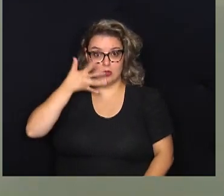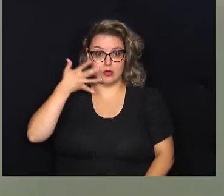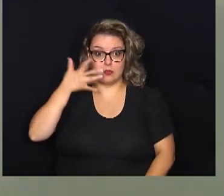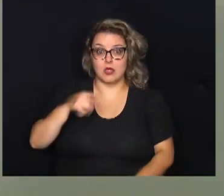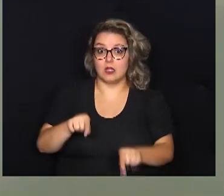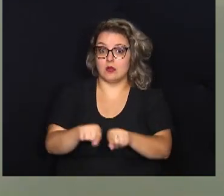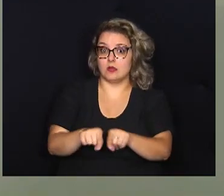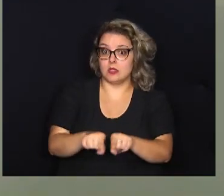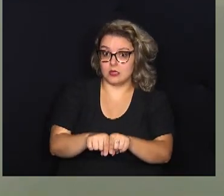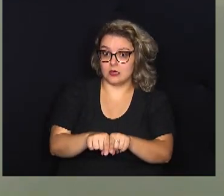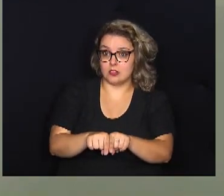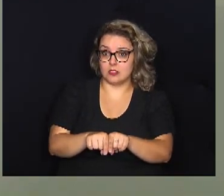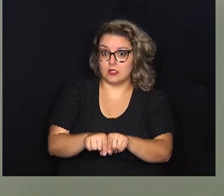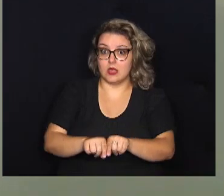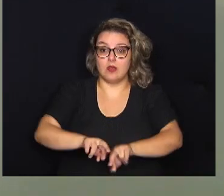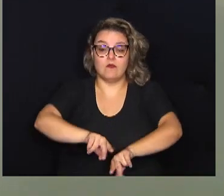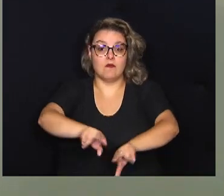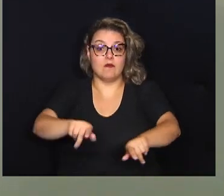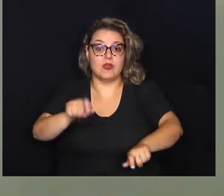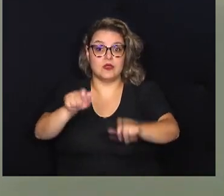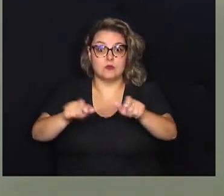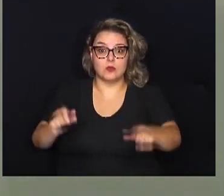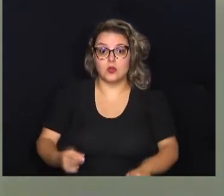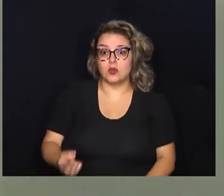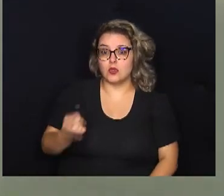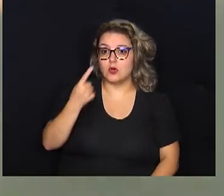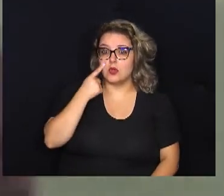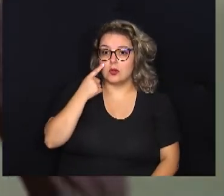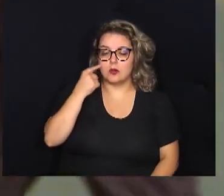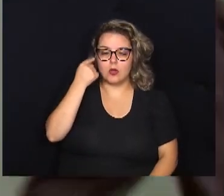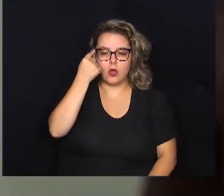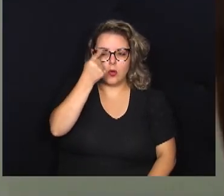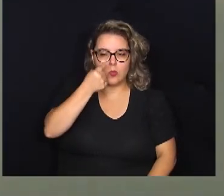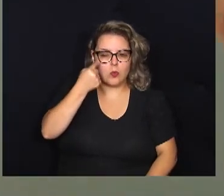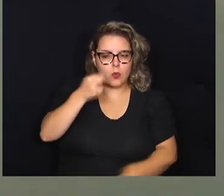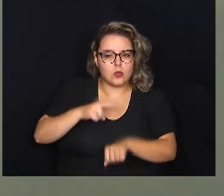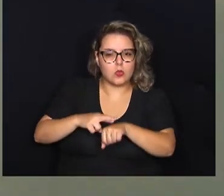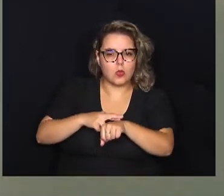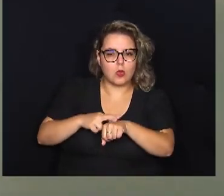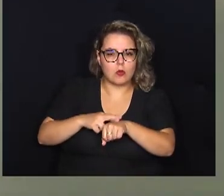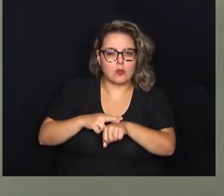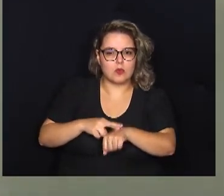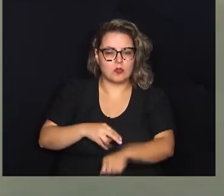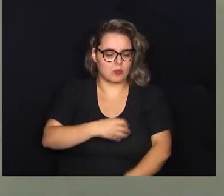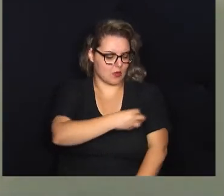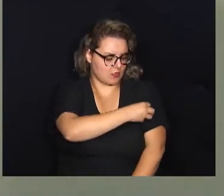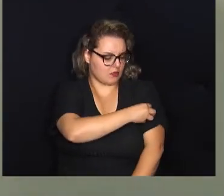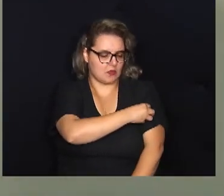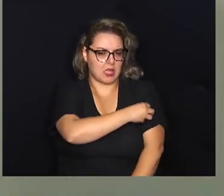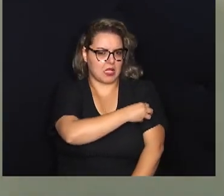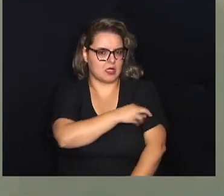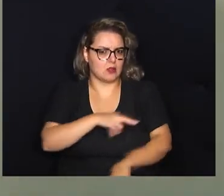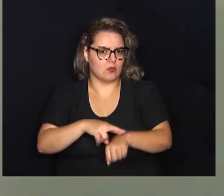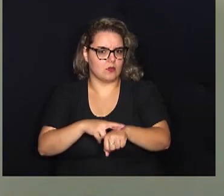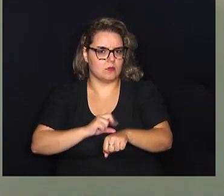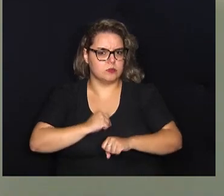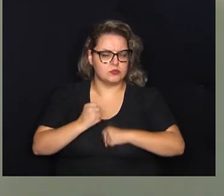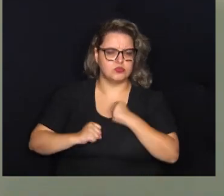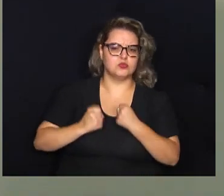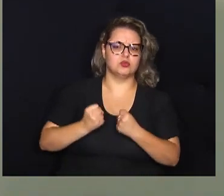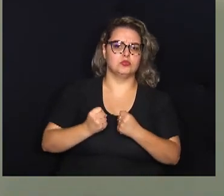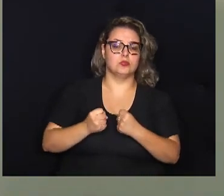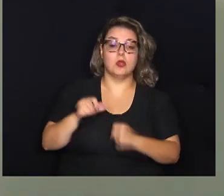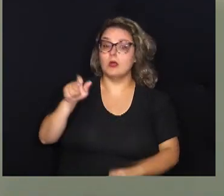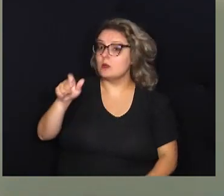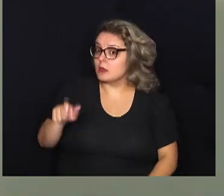Inclusive, muita gente, quando vê um olho roxo em uma mulher, vê um hematoma, fica indignado. Só que a pessoa